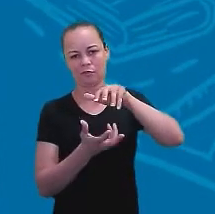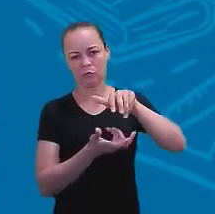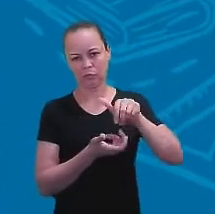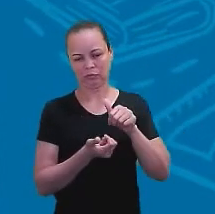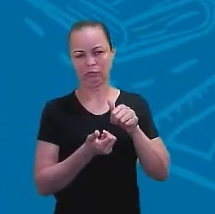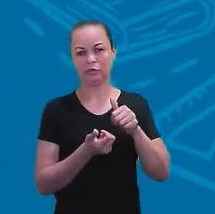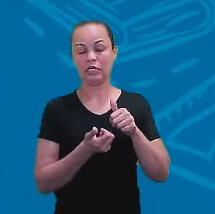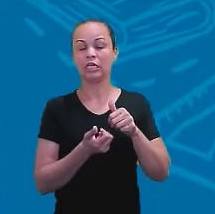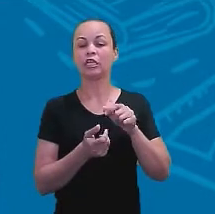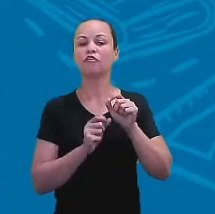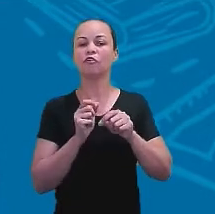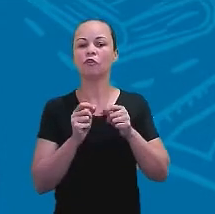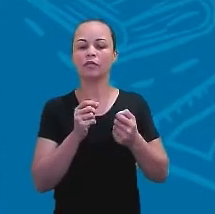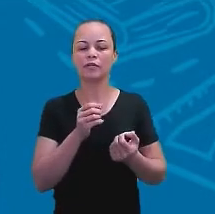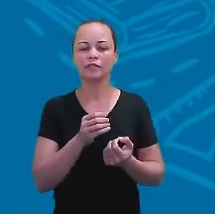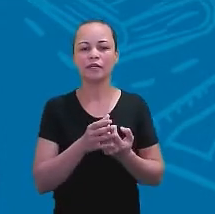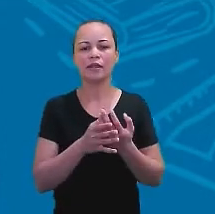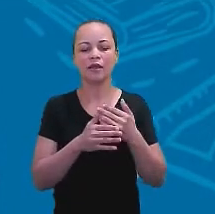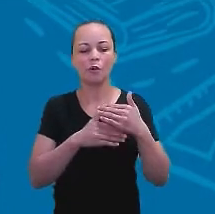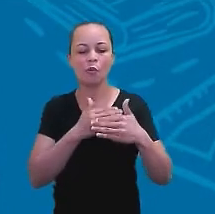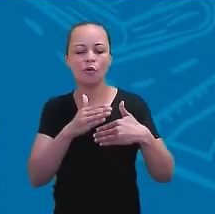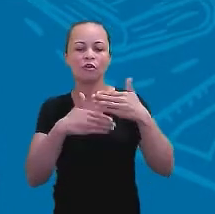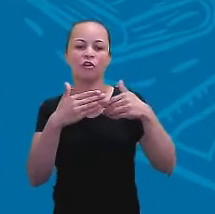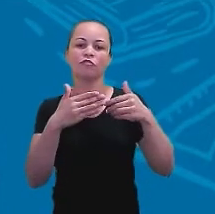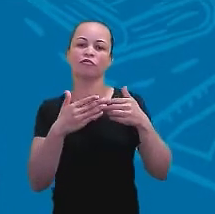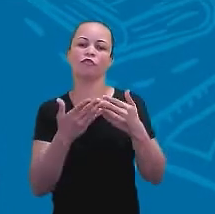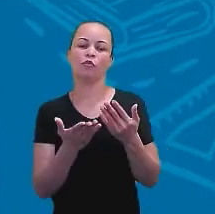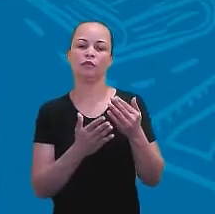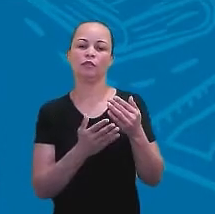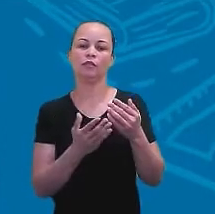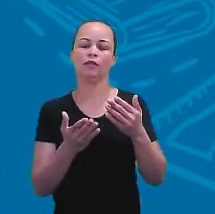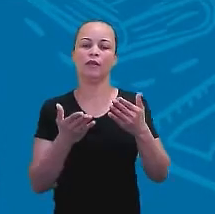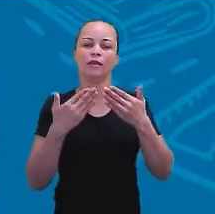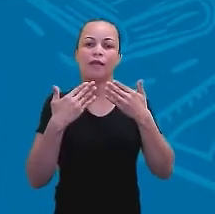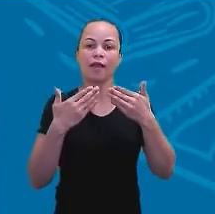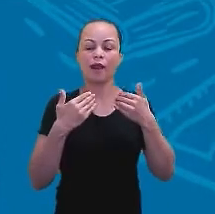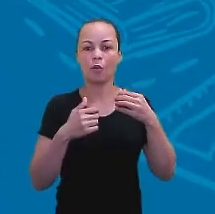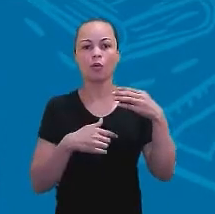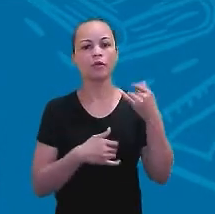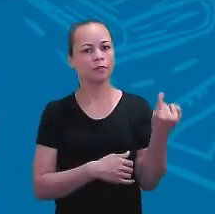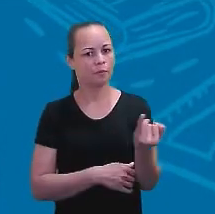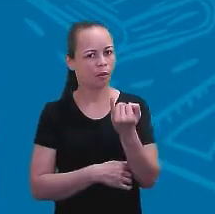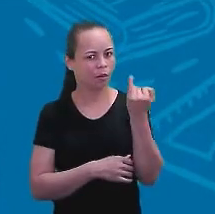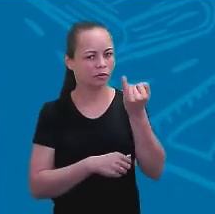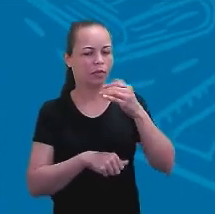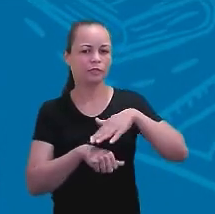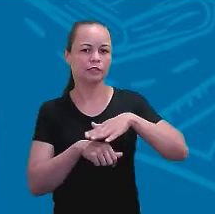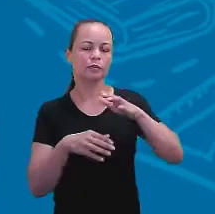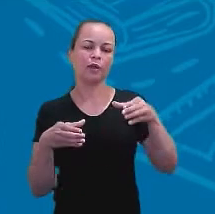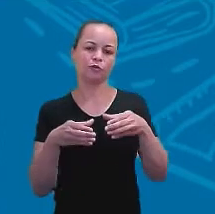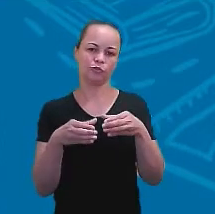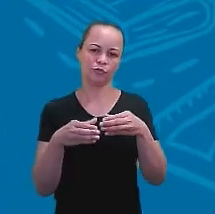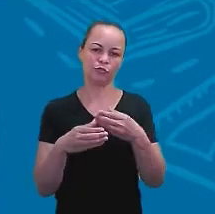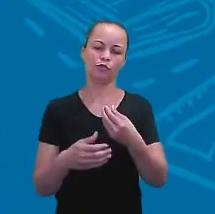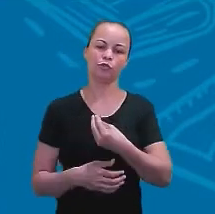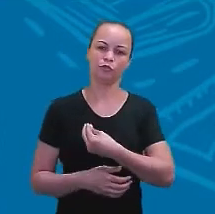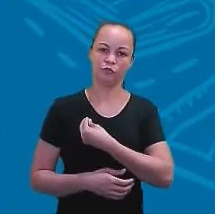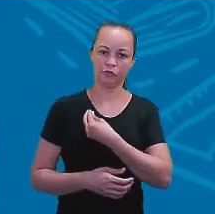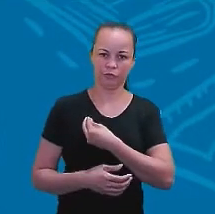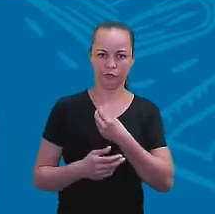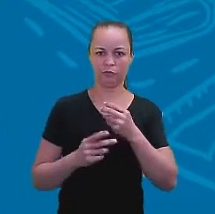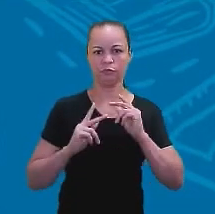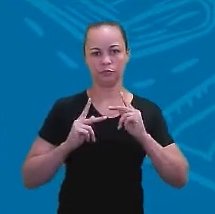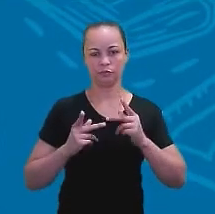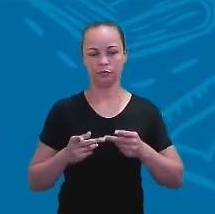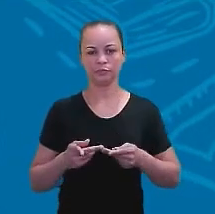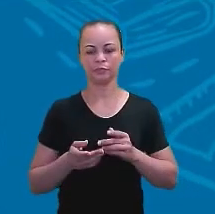e fornecer aquela dita fonte de calor tão fundamental para os organismos, certo? Para os seres